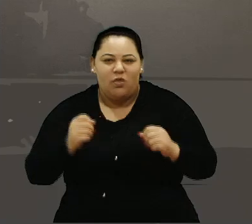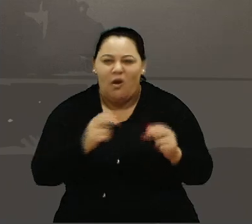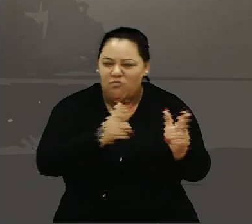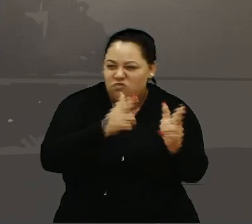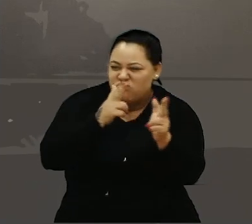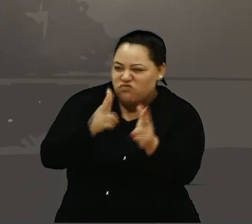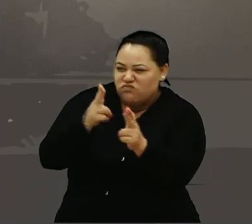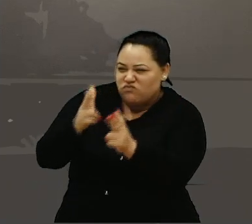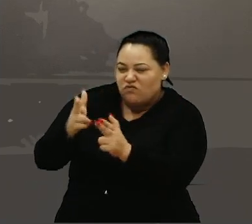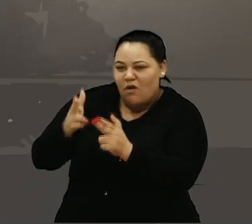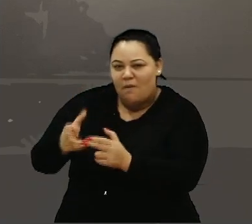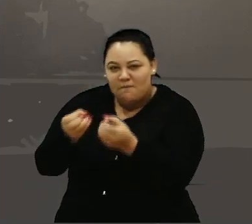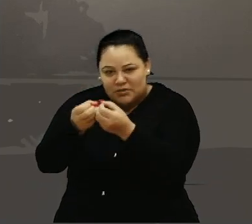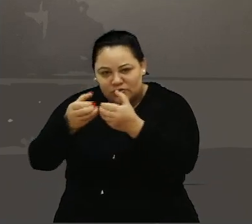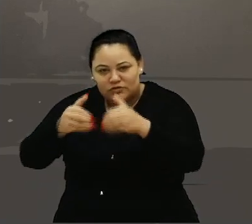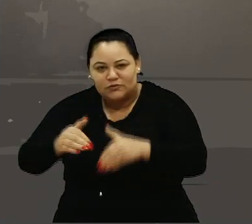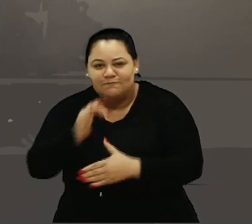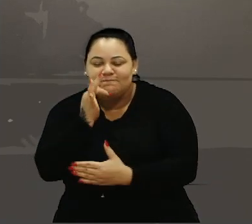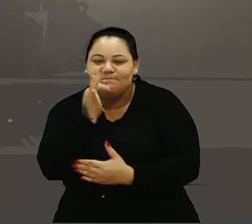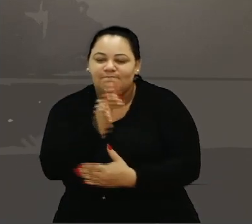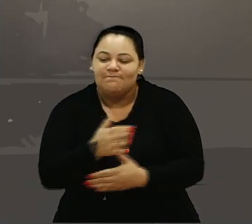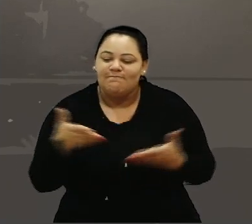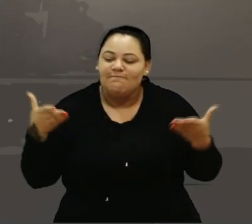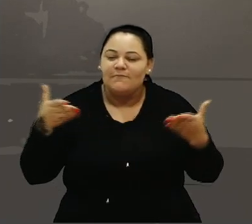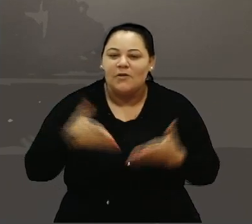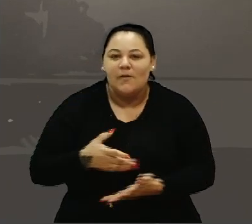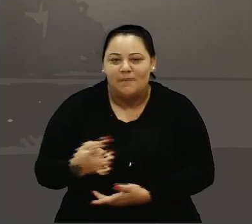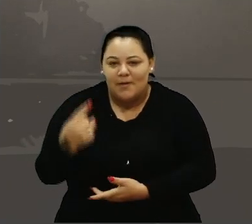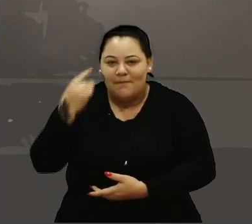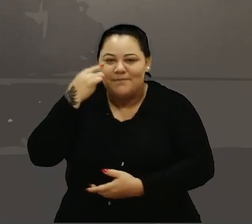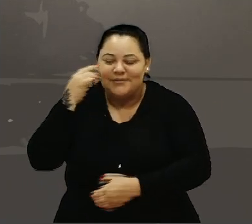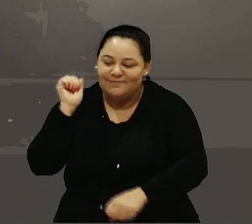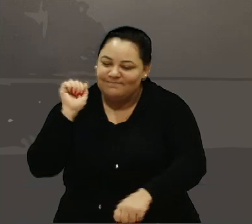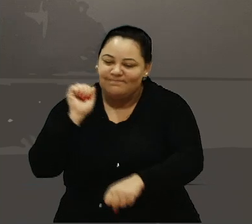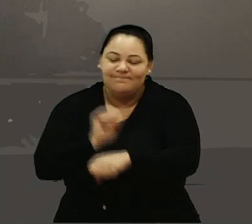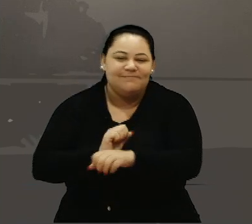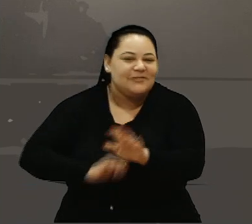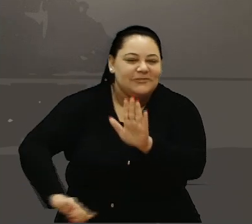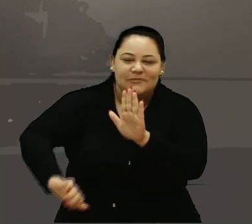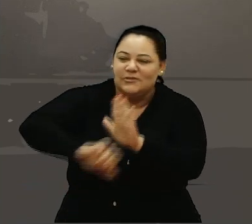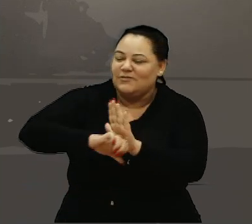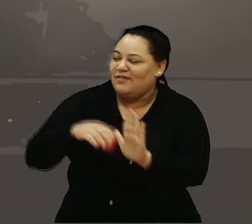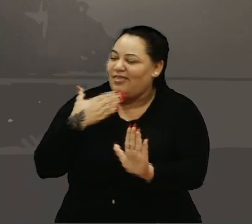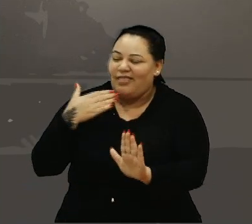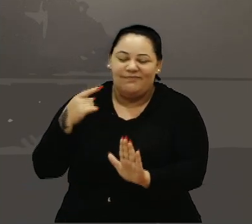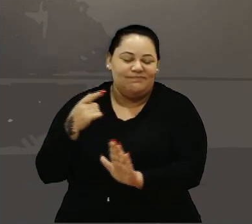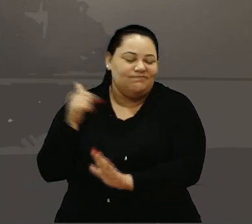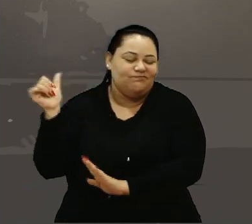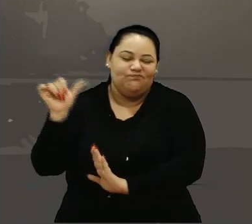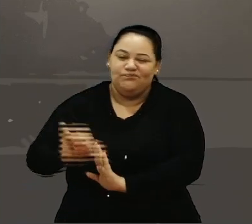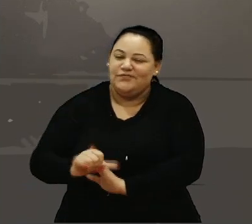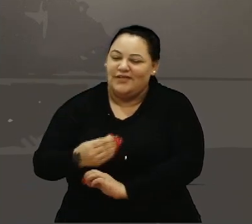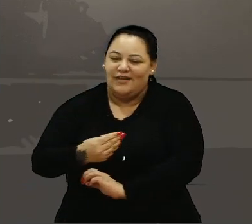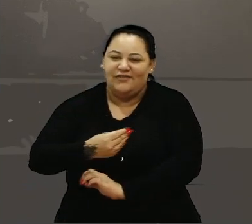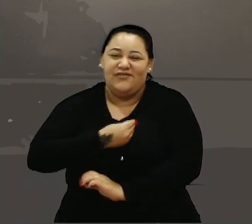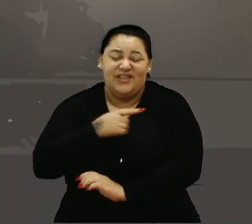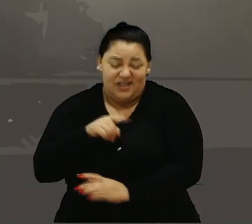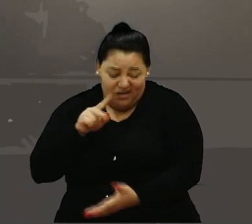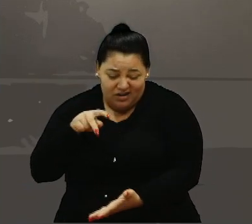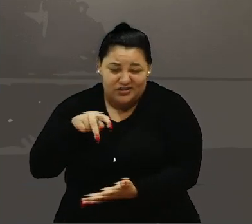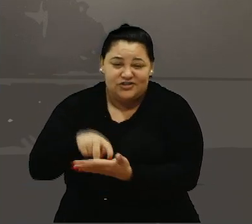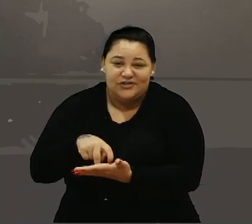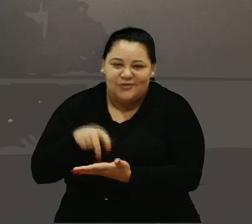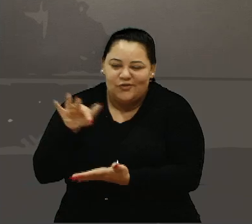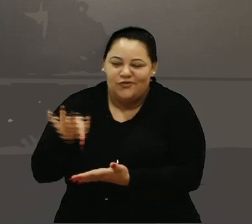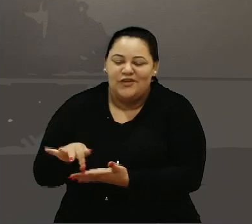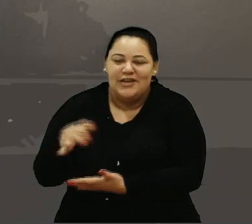é de inocente confundido com agora suspeito. para e pensa, o crime não compensa. Entrar nessa vida é tipo uma sentença. O fim é certo e